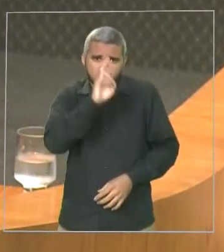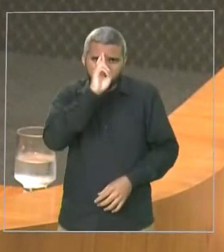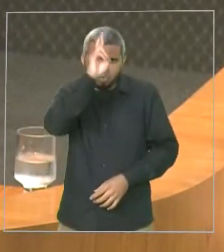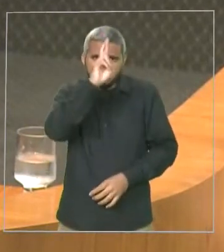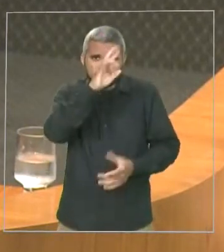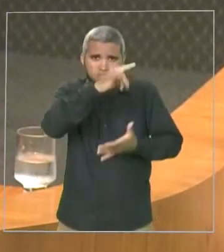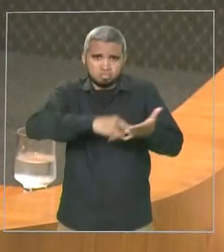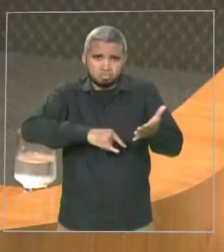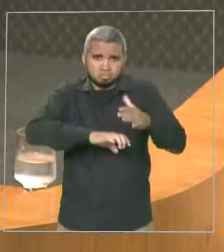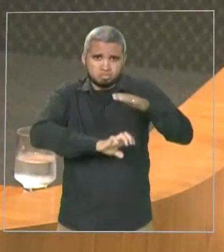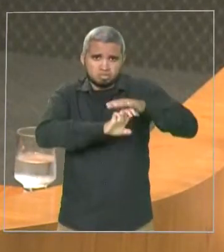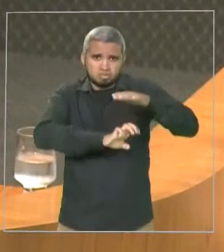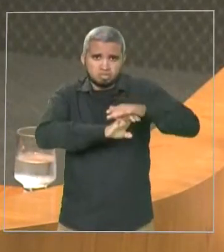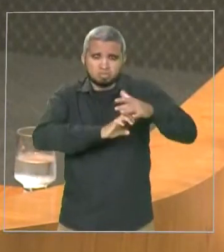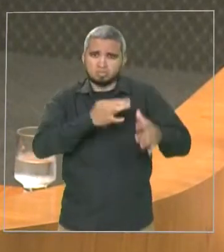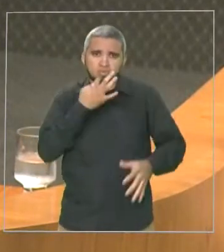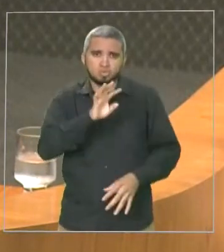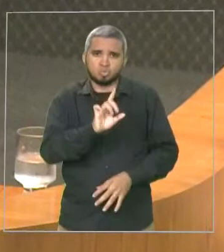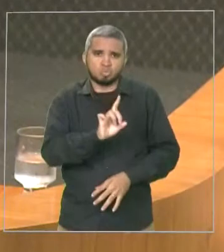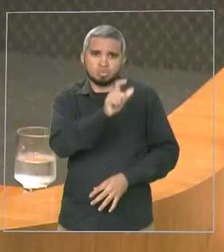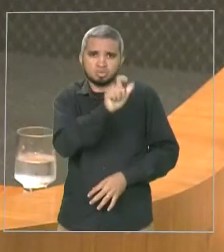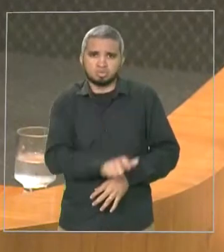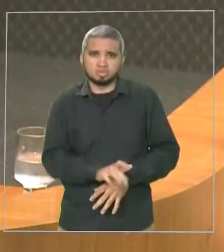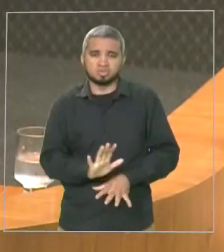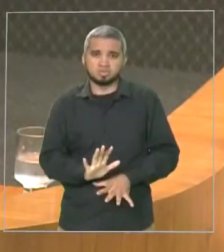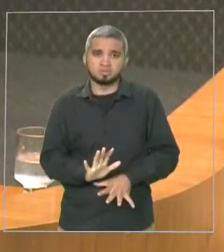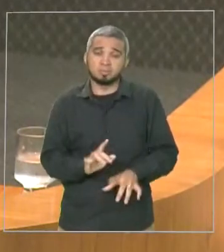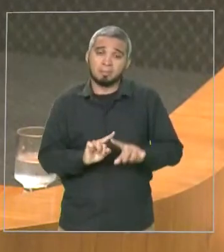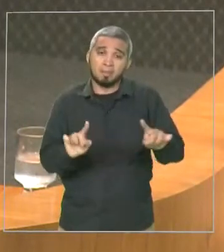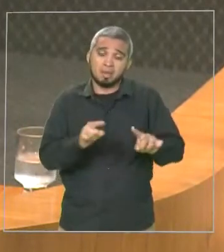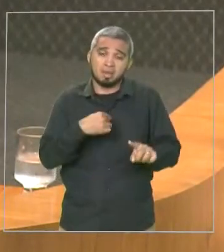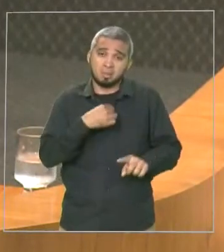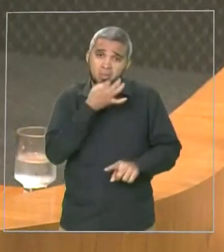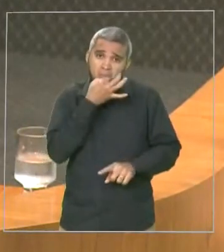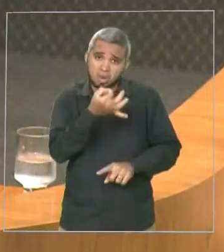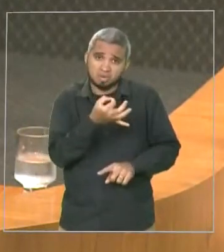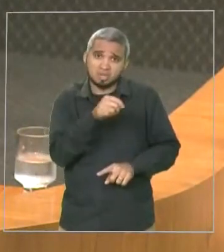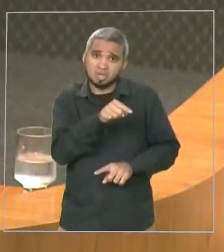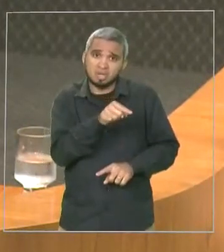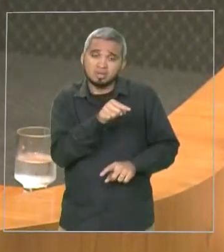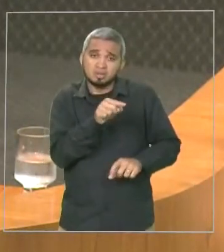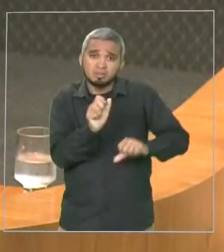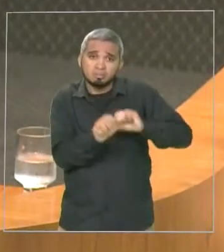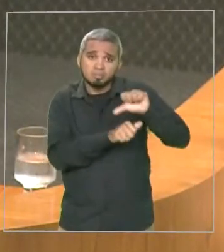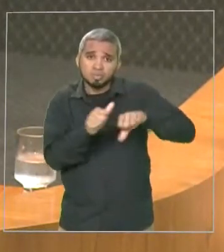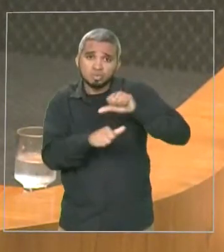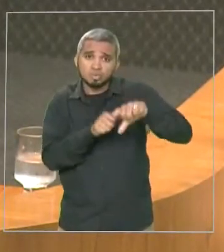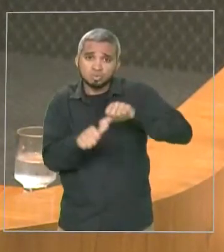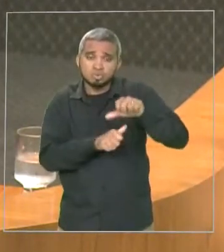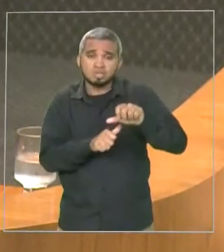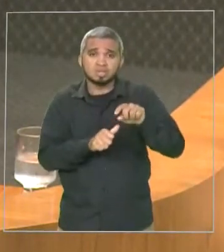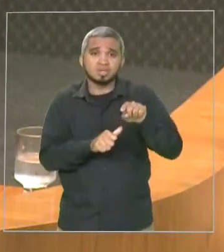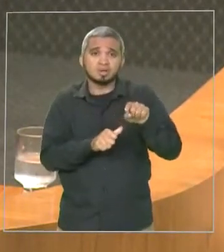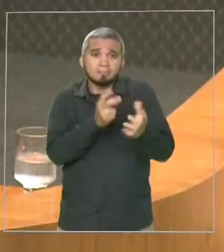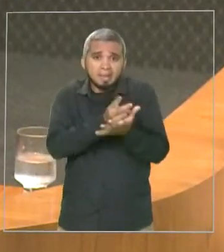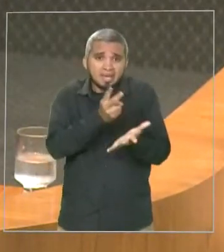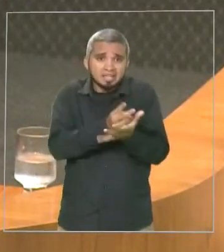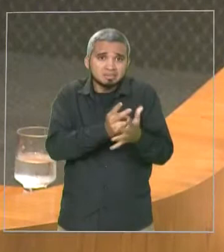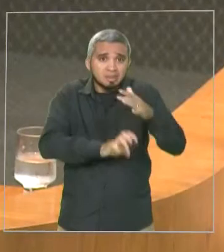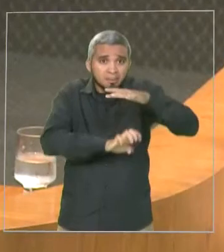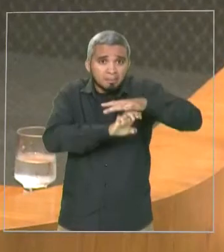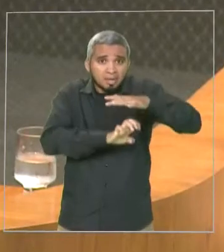Pereira, ao invés de ter alterado a atividade, ele poderia ter criado uma nova empresa. E nada disso